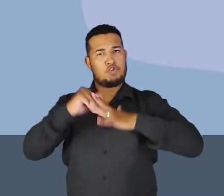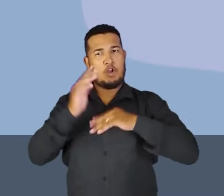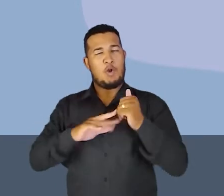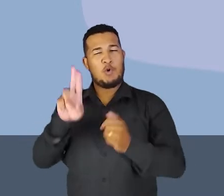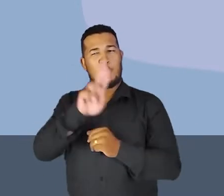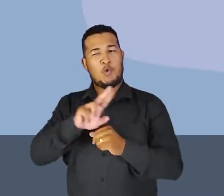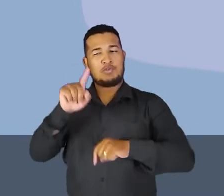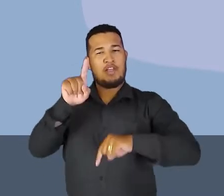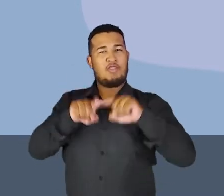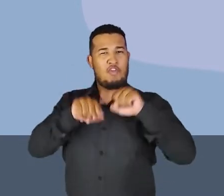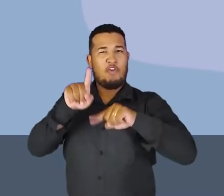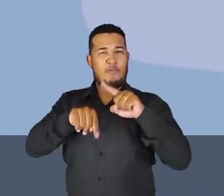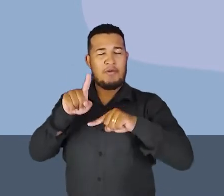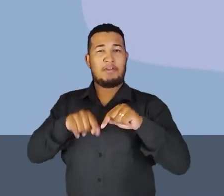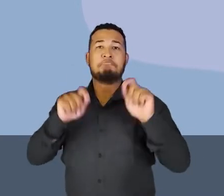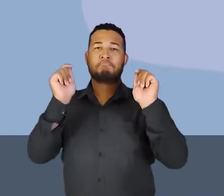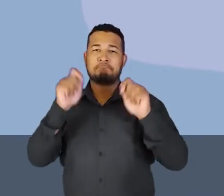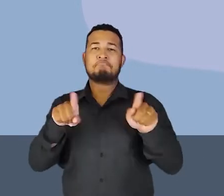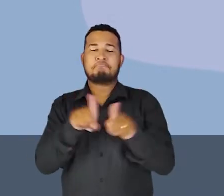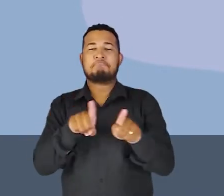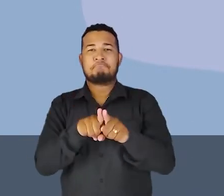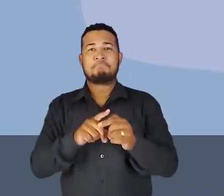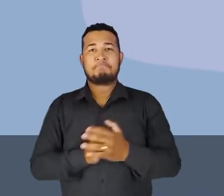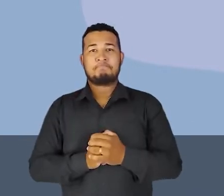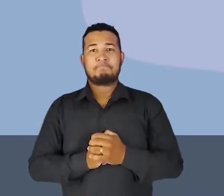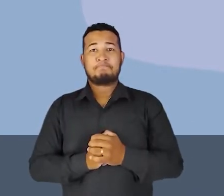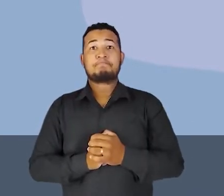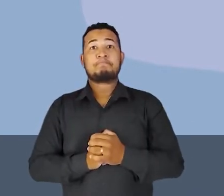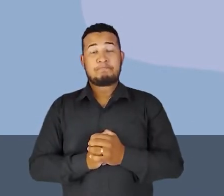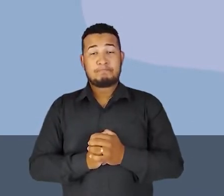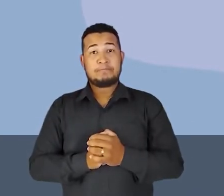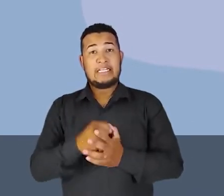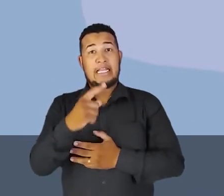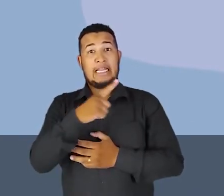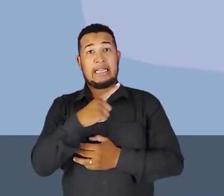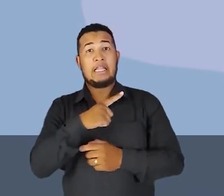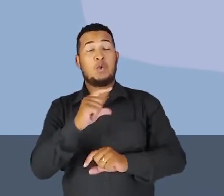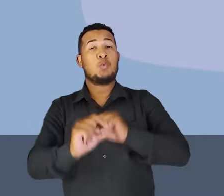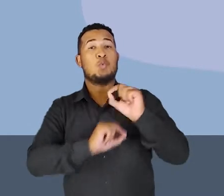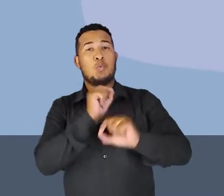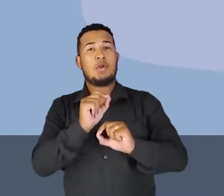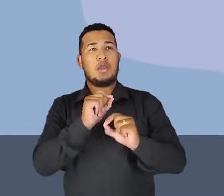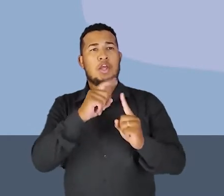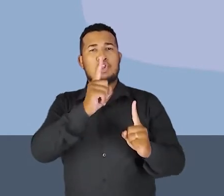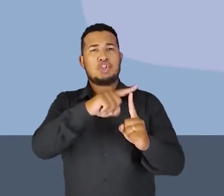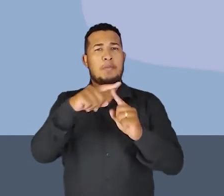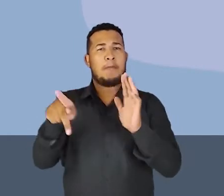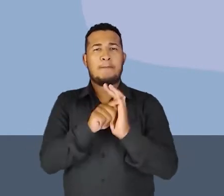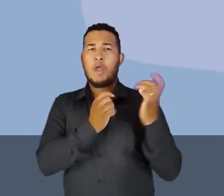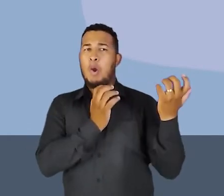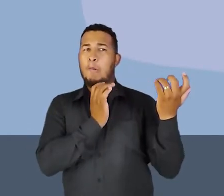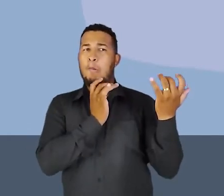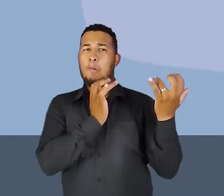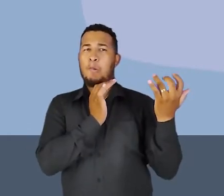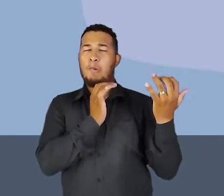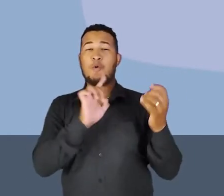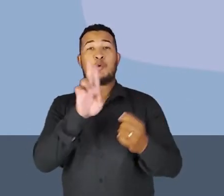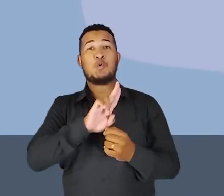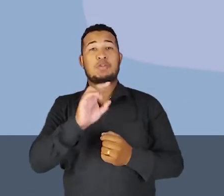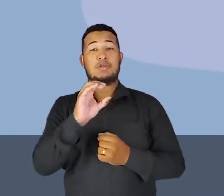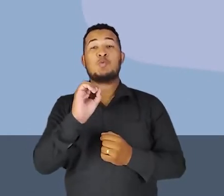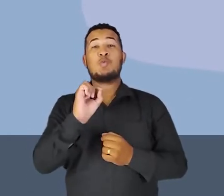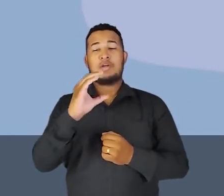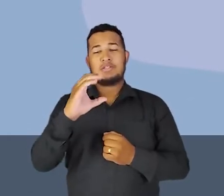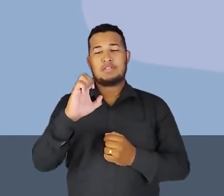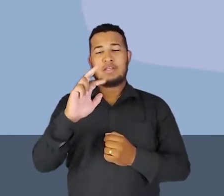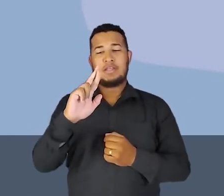utilizando esse instrumento antigo, né, e também existem tipos de flautas feitas com cerâmicas